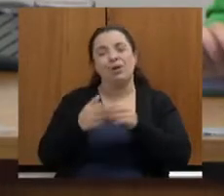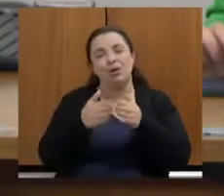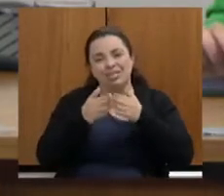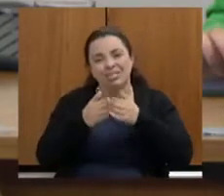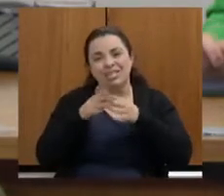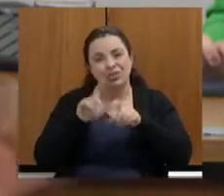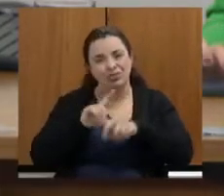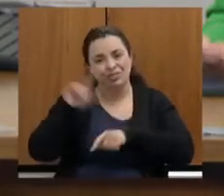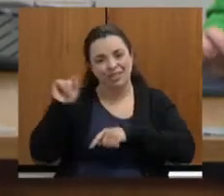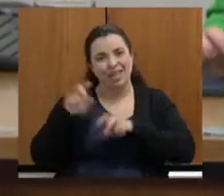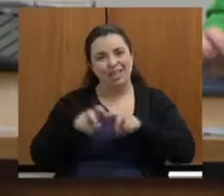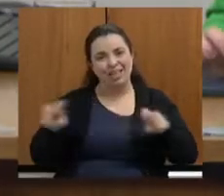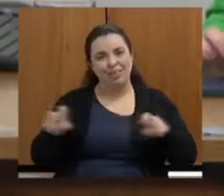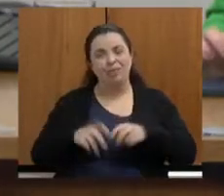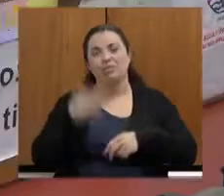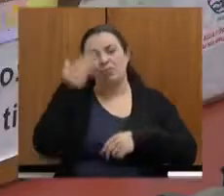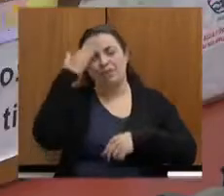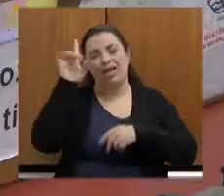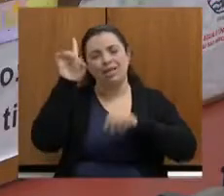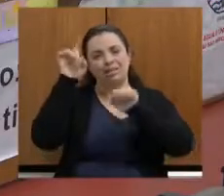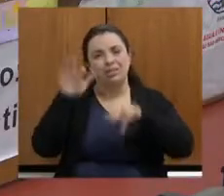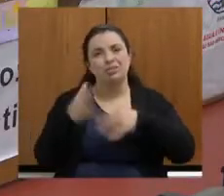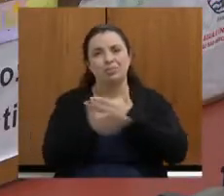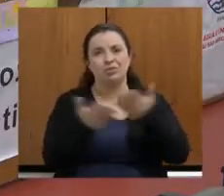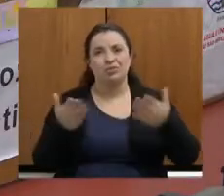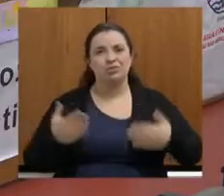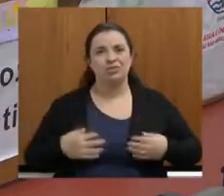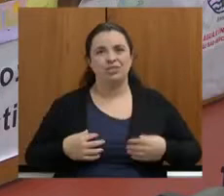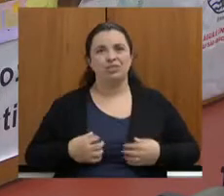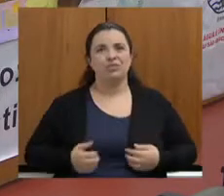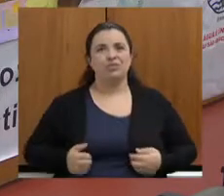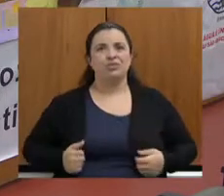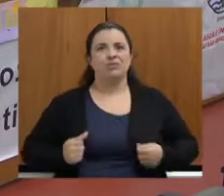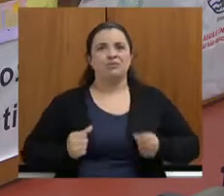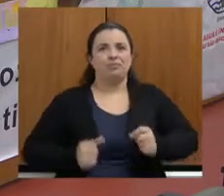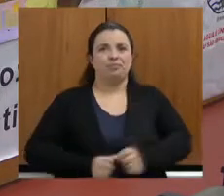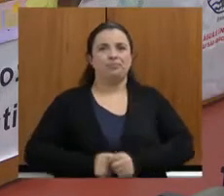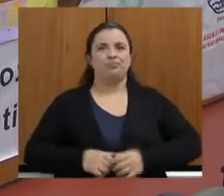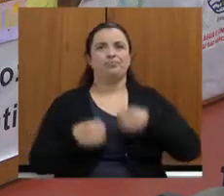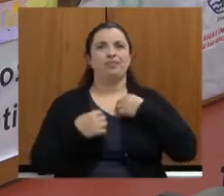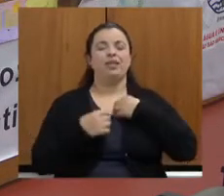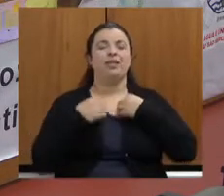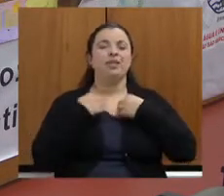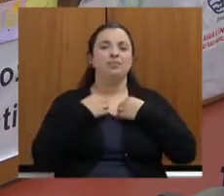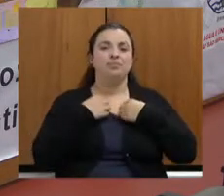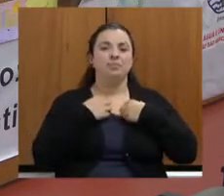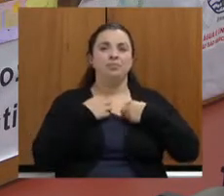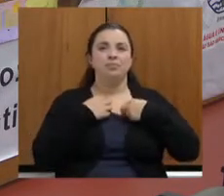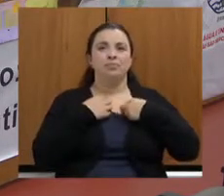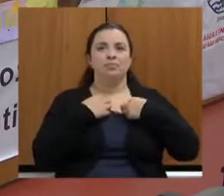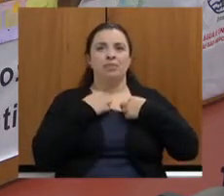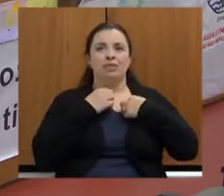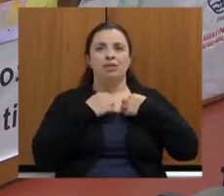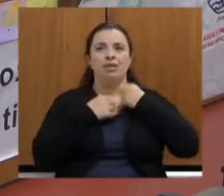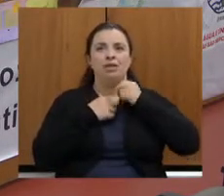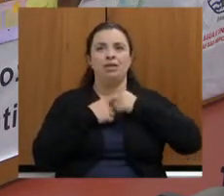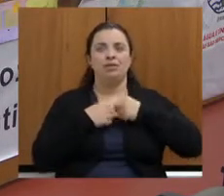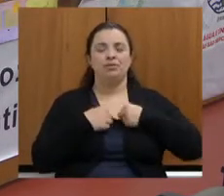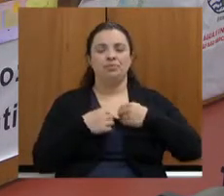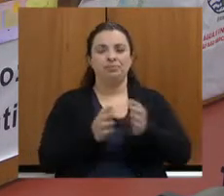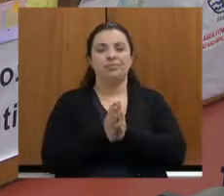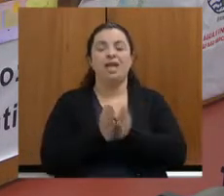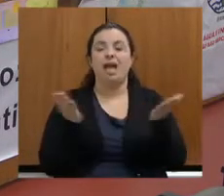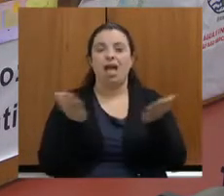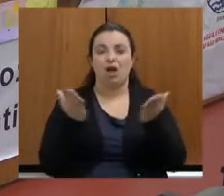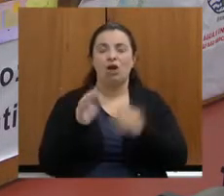obrigado a gente que Deus abençoe vocês todos é brigada brigada gente eu não vou passar agora Chamar Alana tingido de Governador Valadares e quem vai